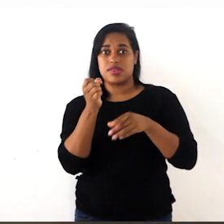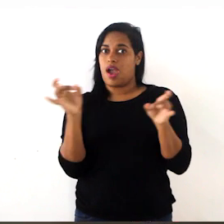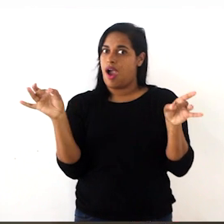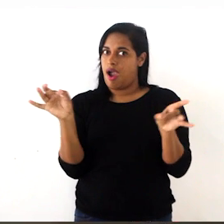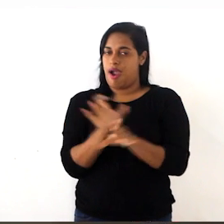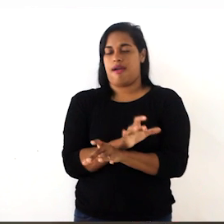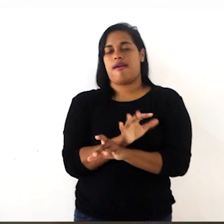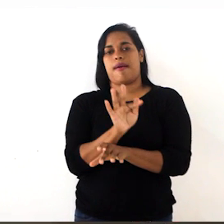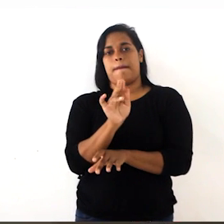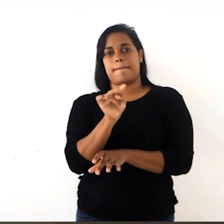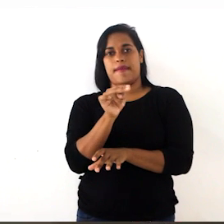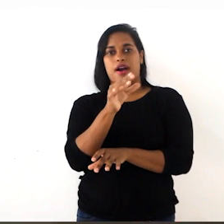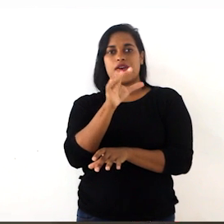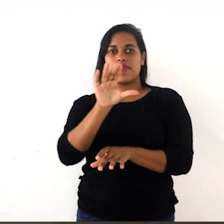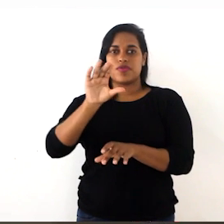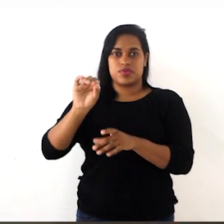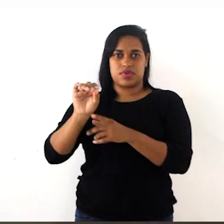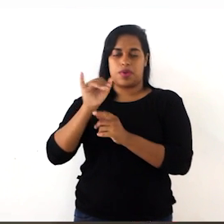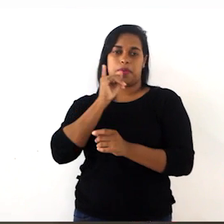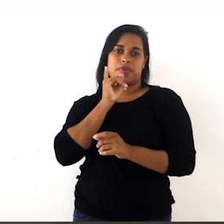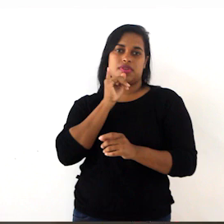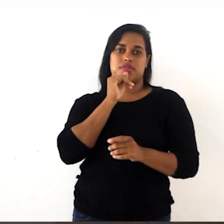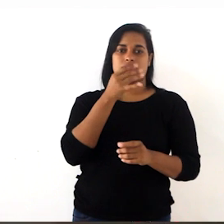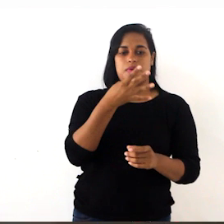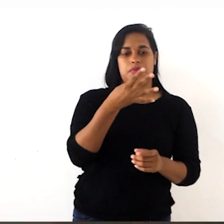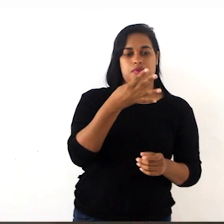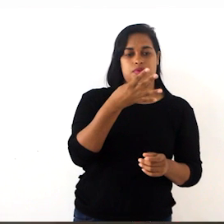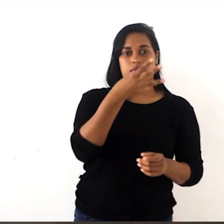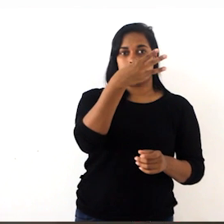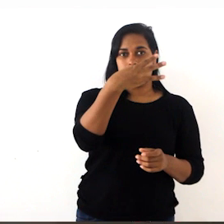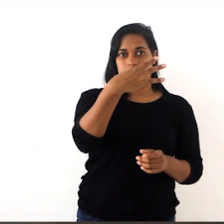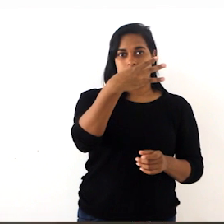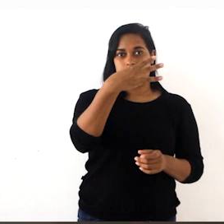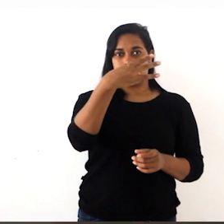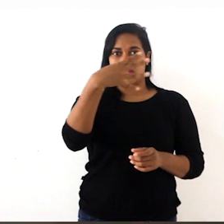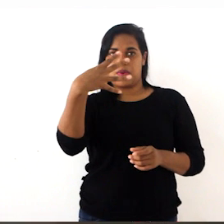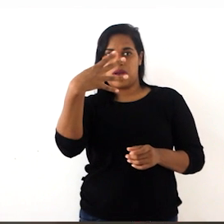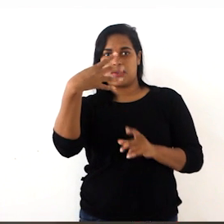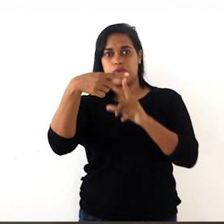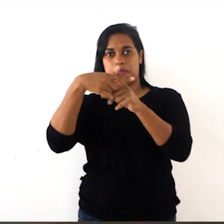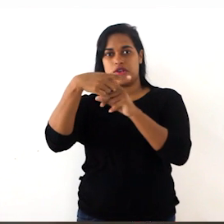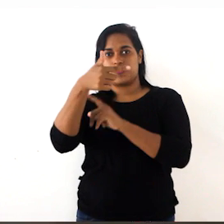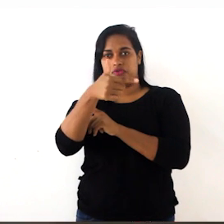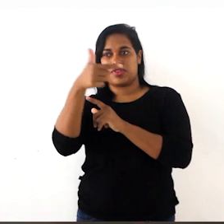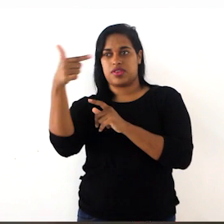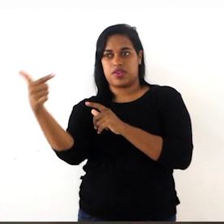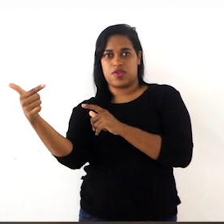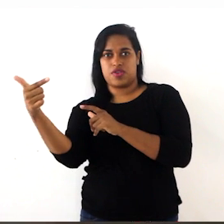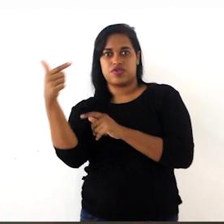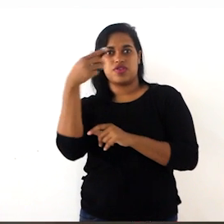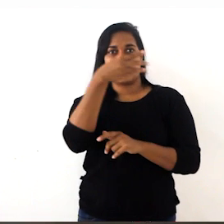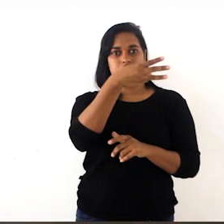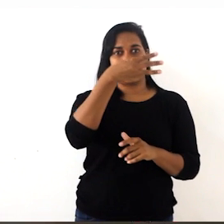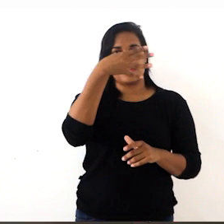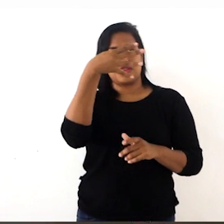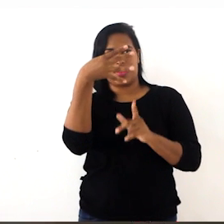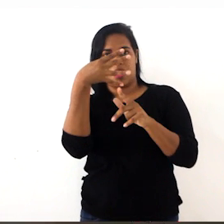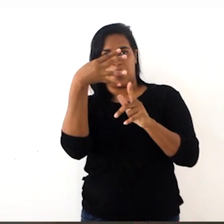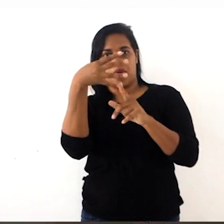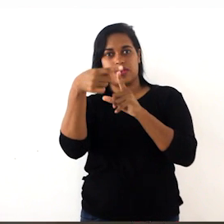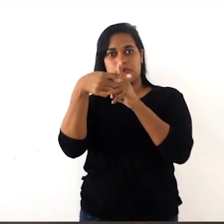Então, vamos colocar aqui 34 e 22. Então, ele vai fazer a soma de 34